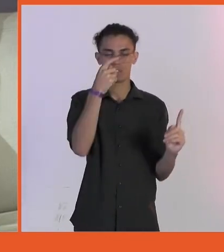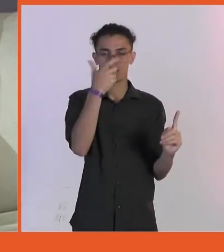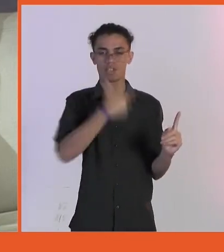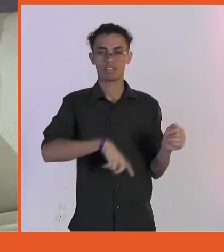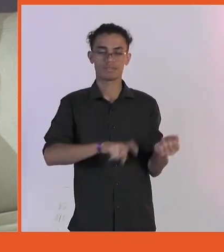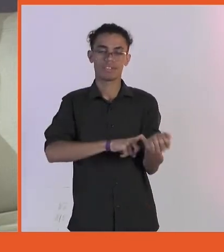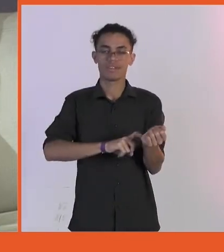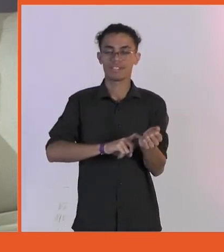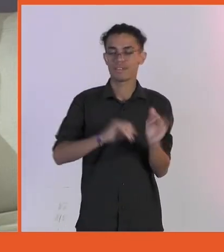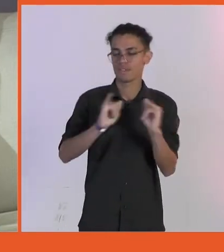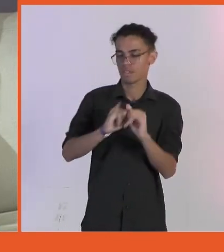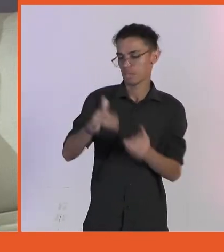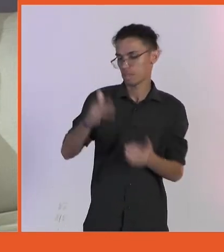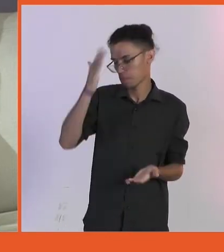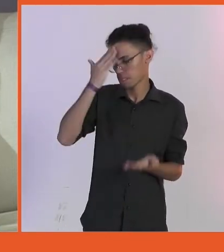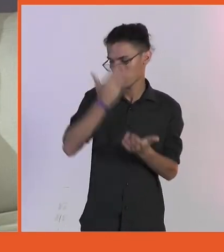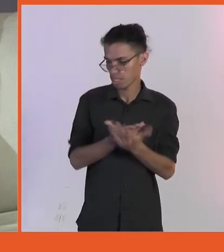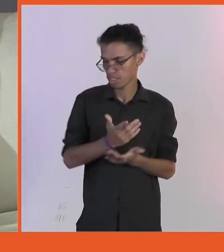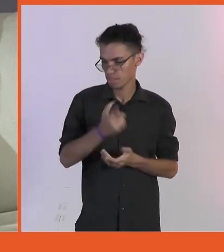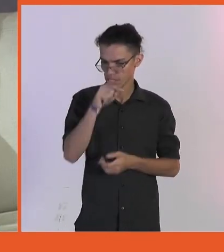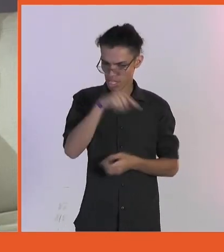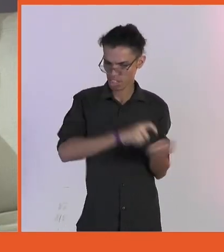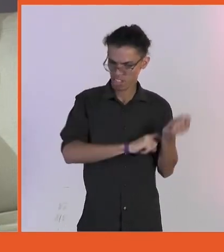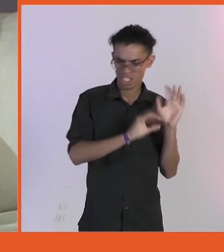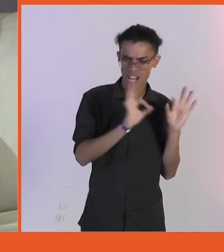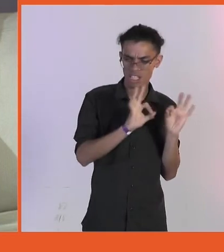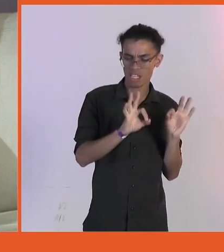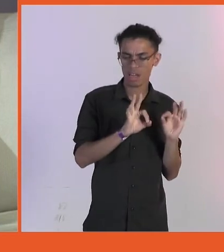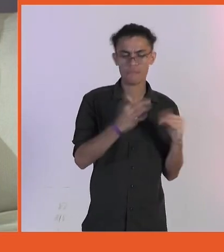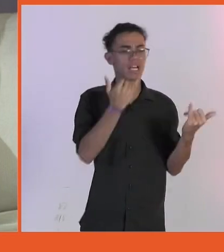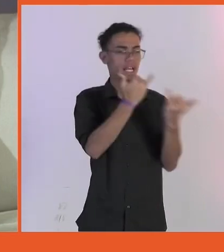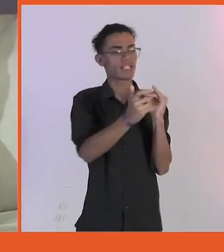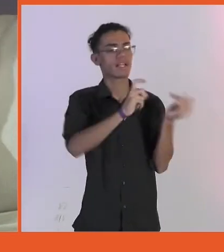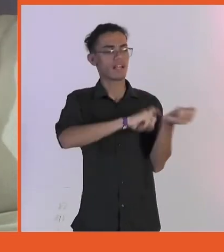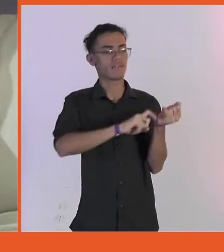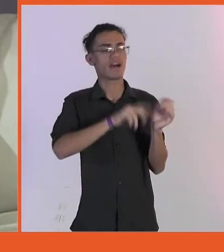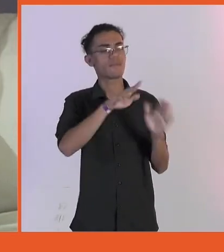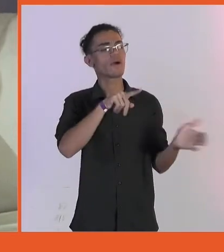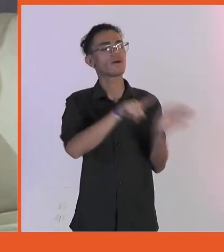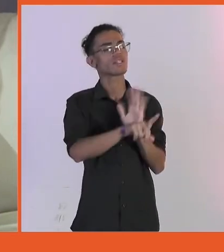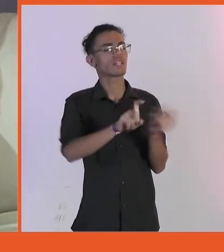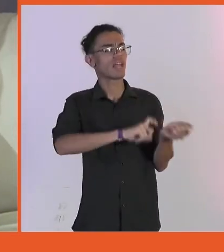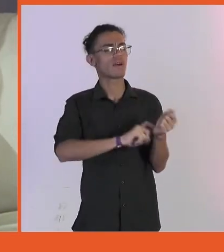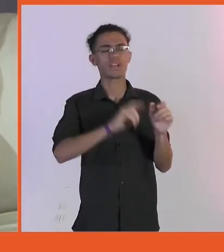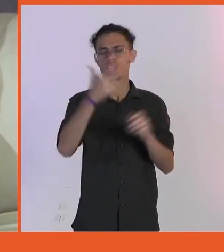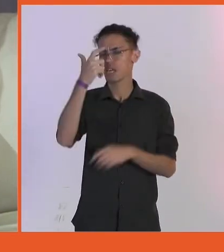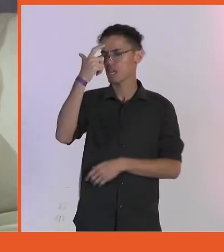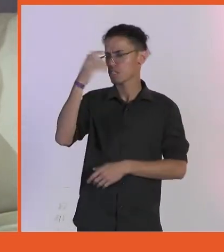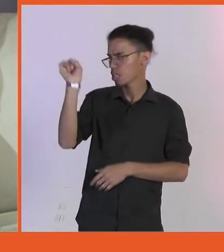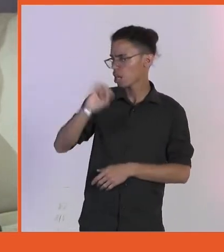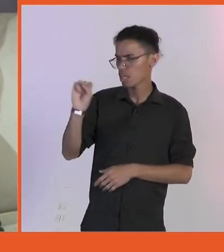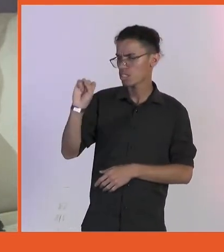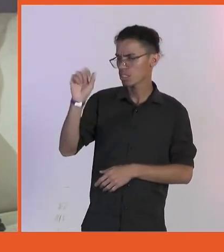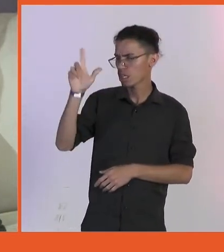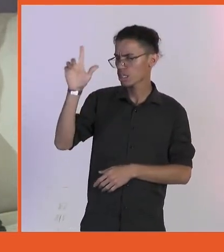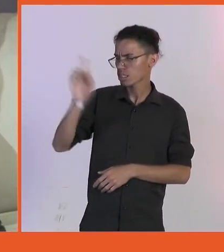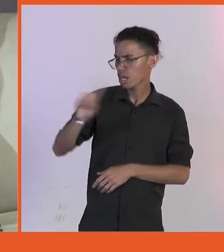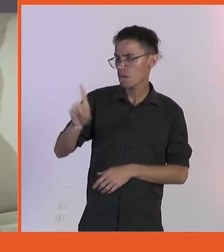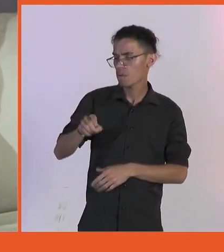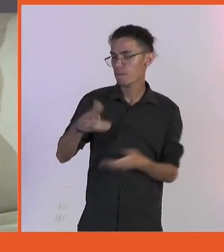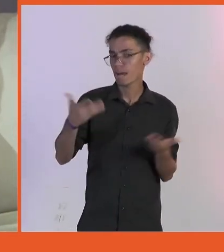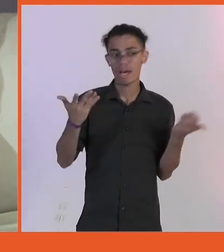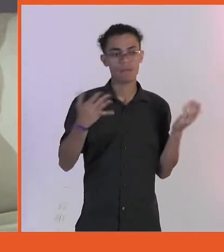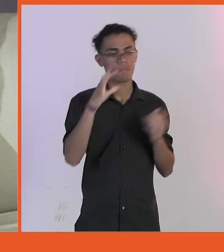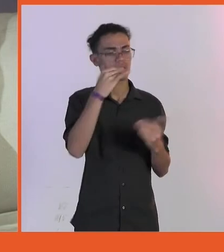falo que eu não tô e a pessoa não acredita. Nossa, isso é um saco. Isso acontece muito. Ai, você tá nervoso? Não, não tô. Ai, você tá assim, então agora eu tô.